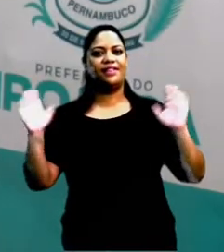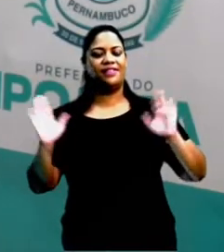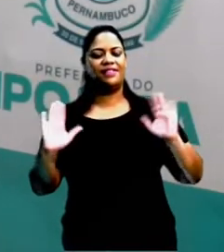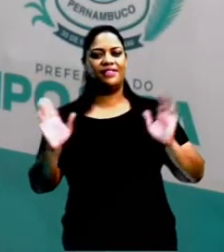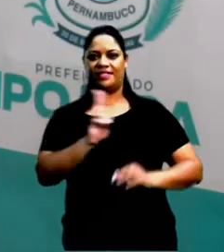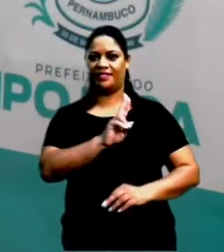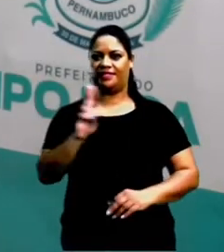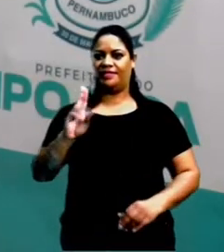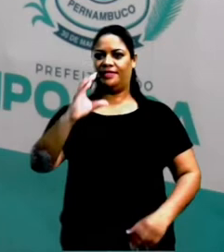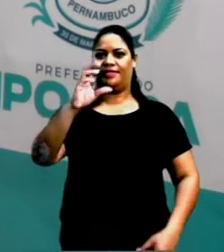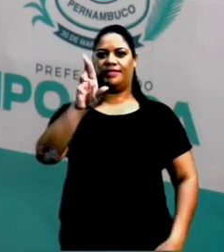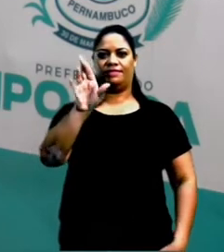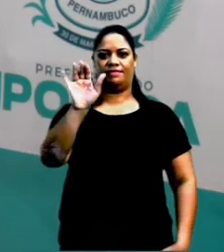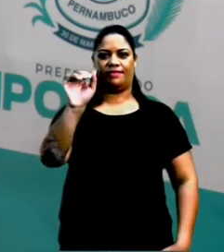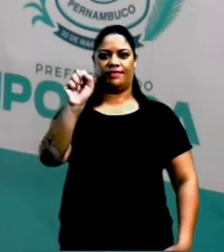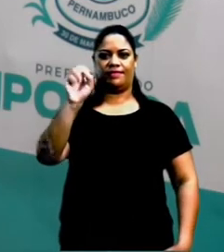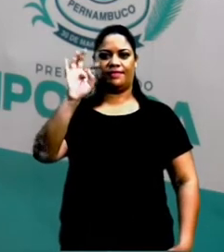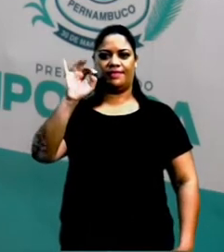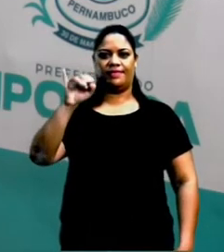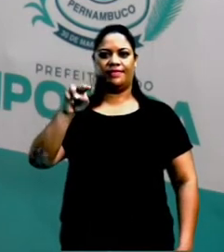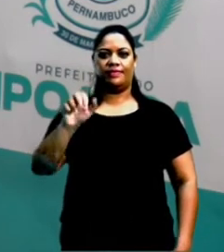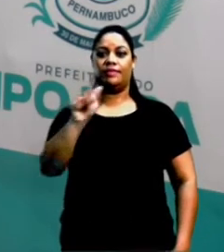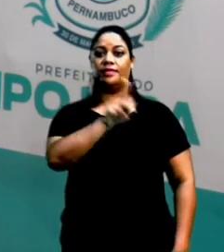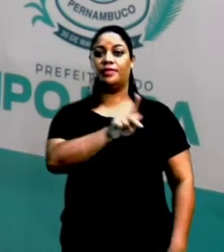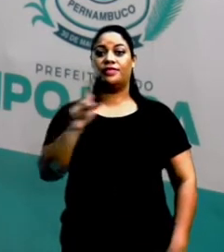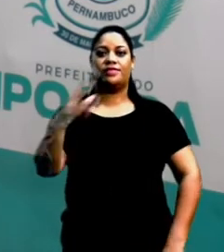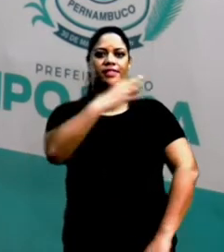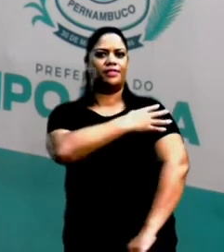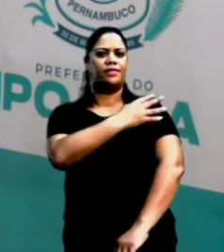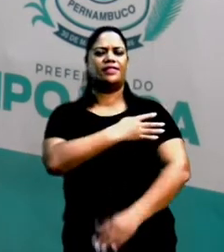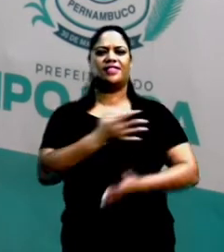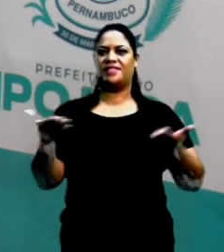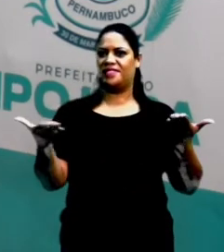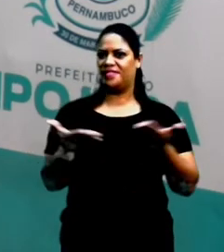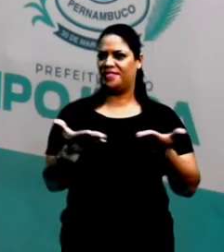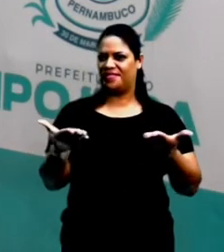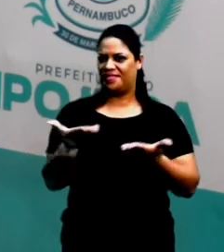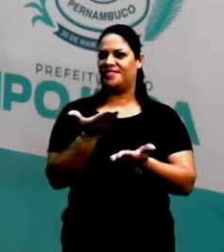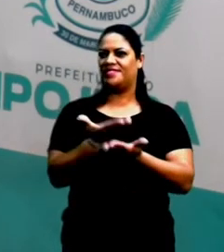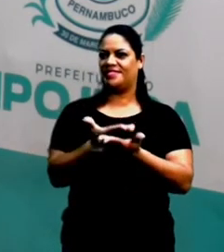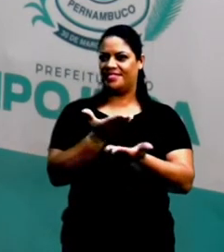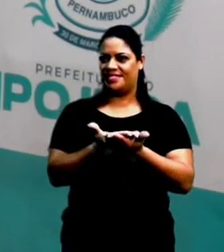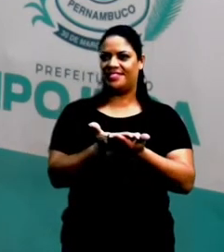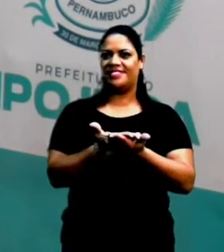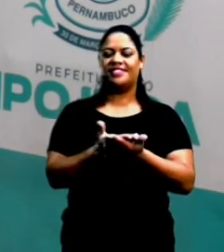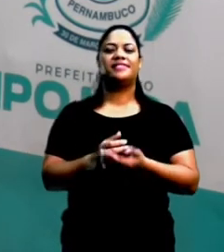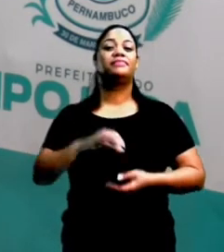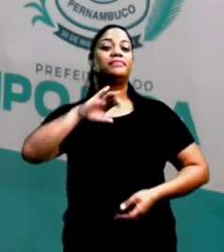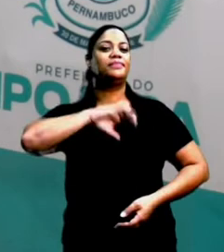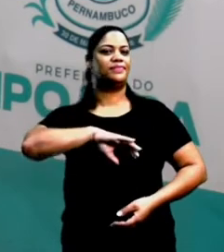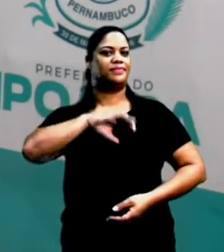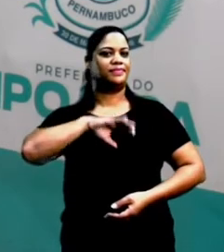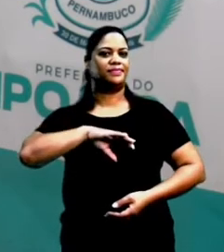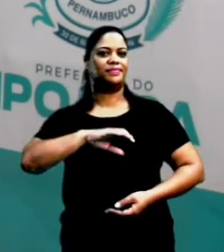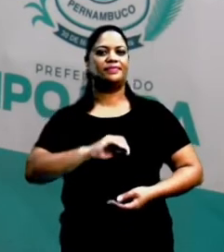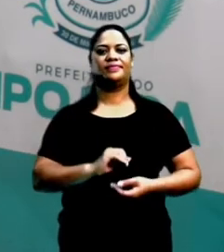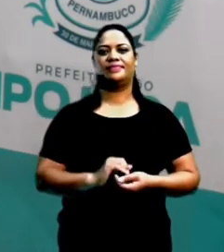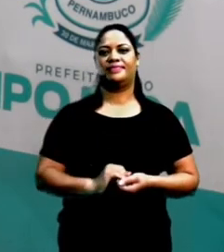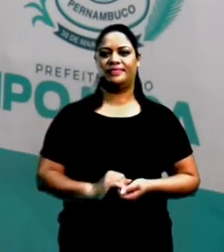Olá, o meu nome é Cristina Chagas, sou professora do quarto ano e hoje nós vamos para a nossa aula de língua